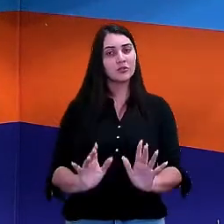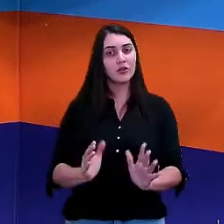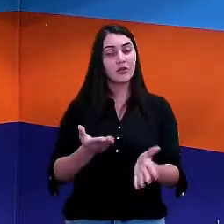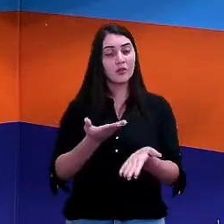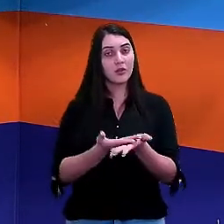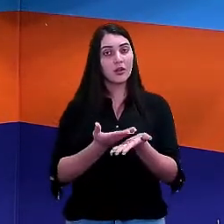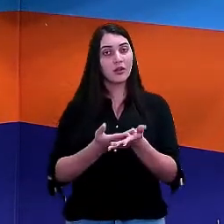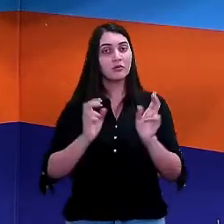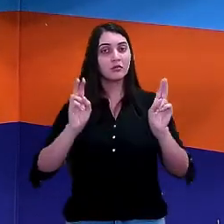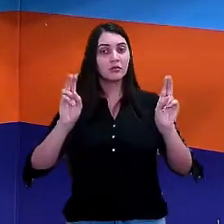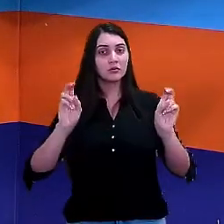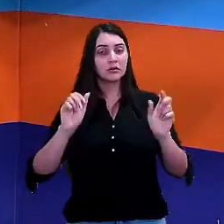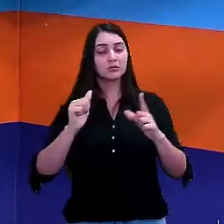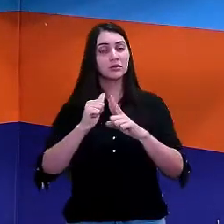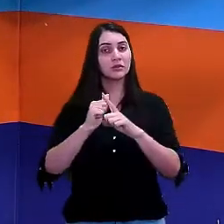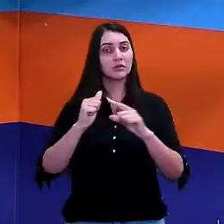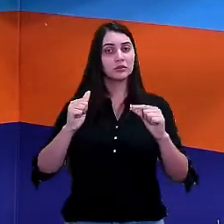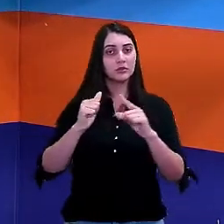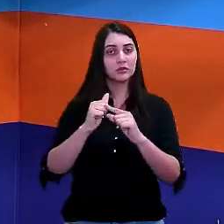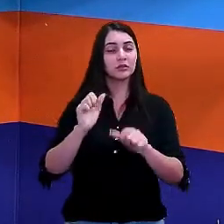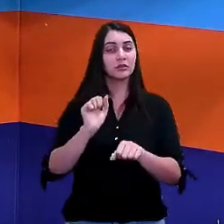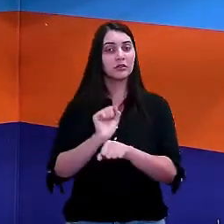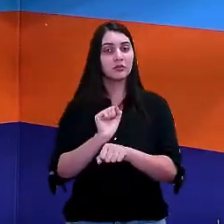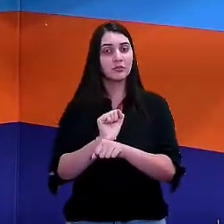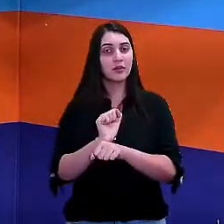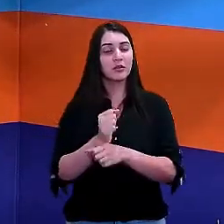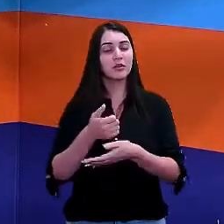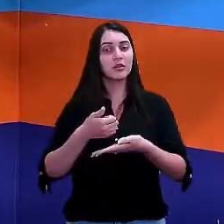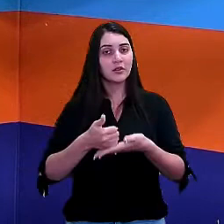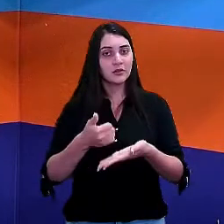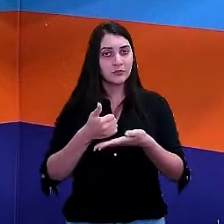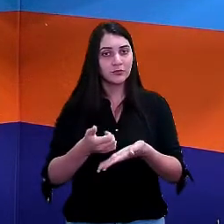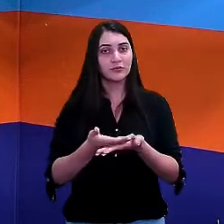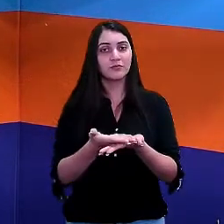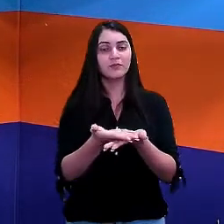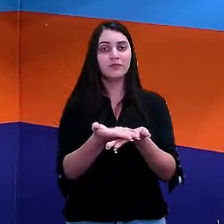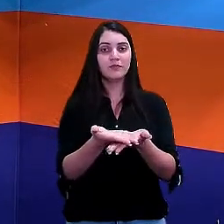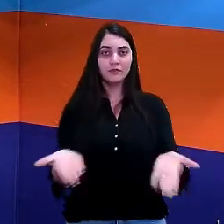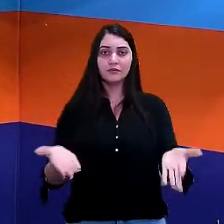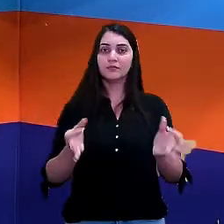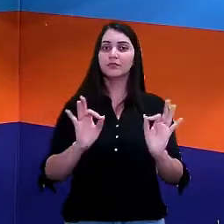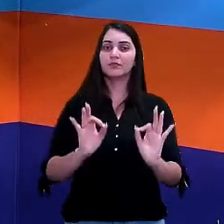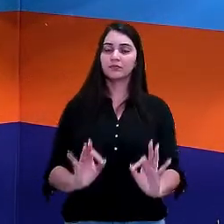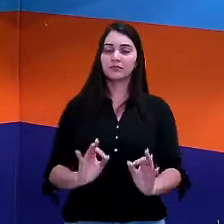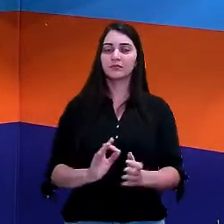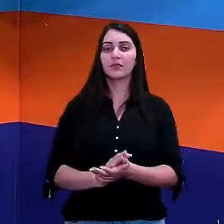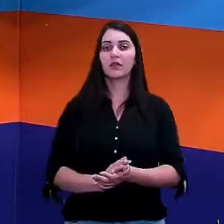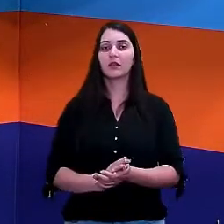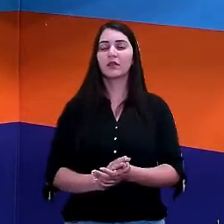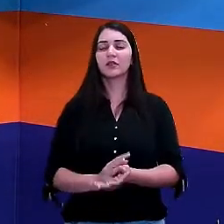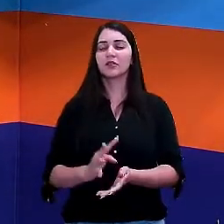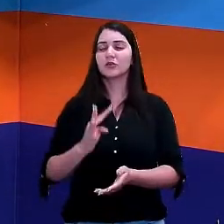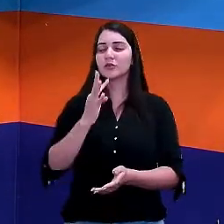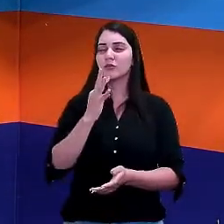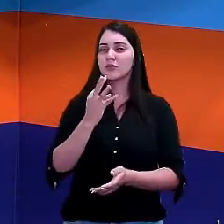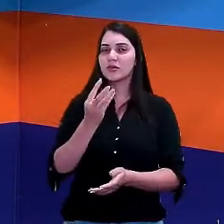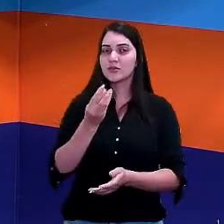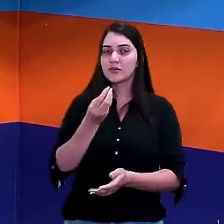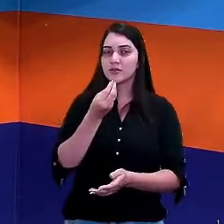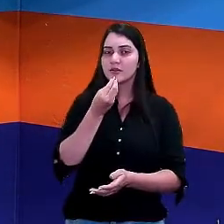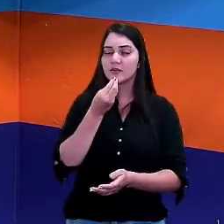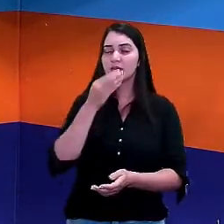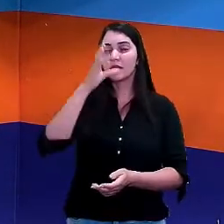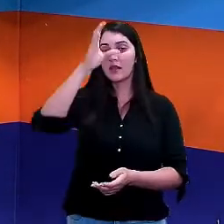sobre artigos. Espero ter contribuído, ajudado com vocês, tá certo? Nessa forma de conhecimento aí,